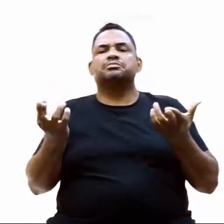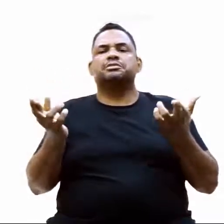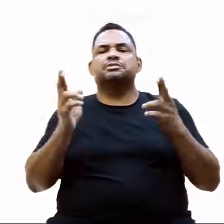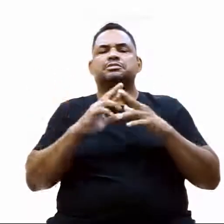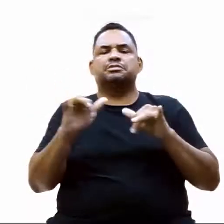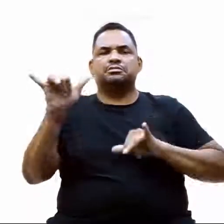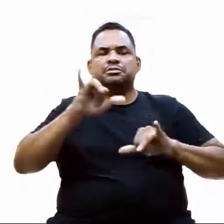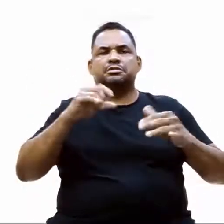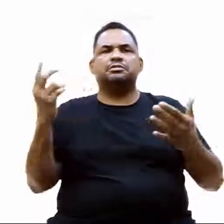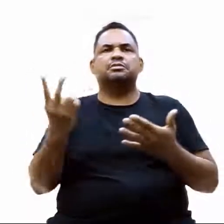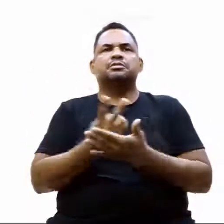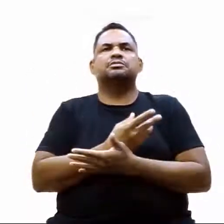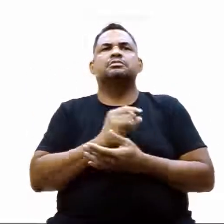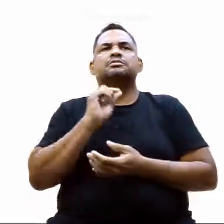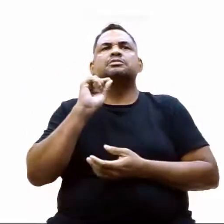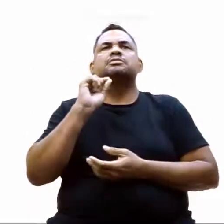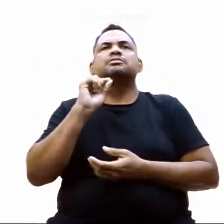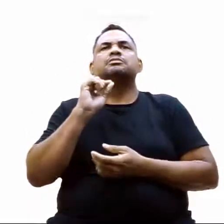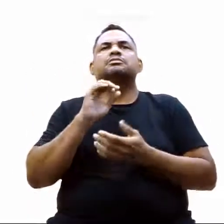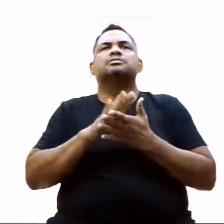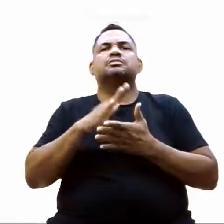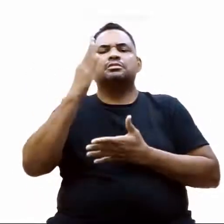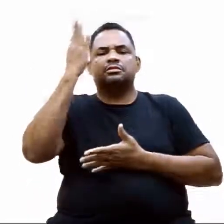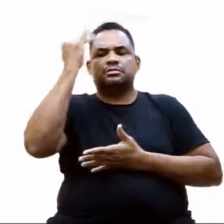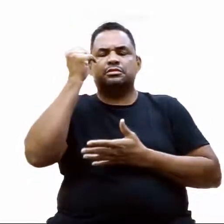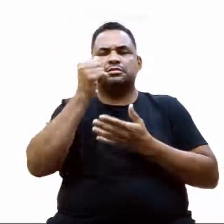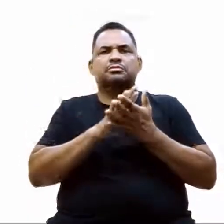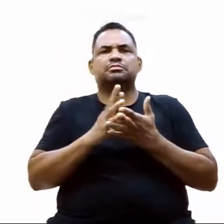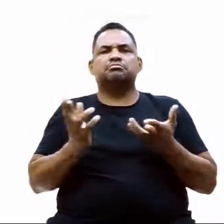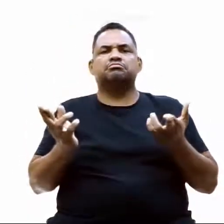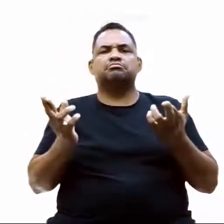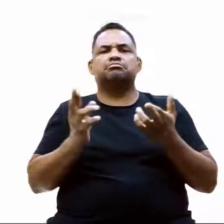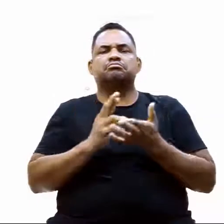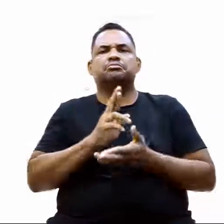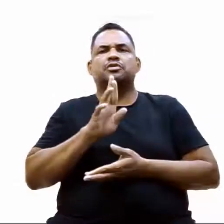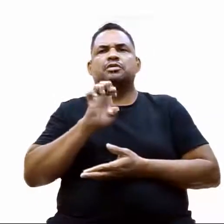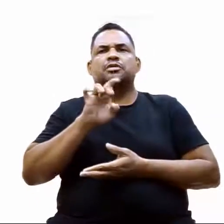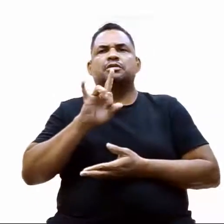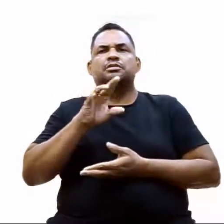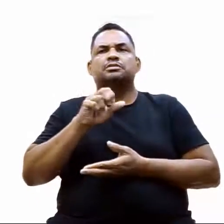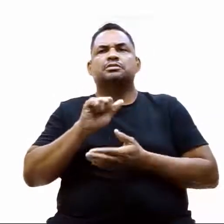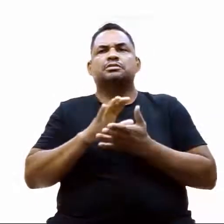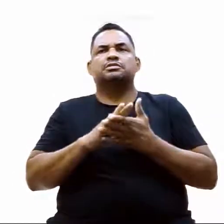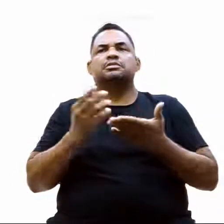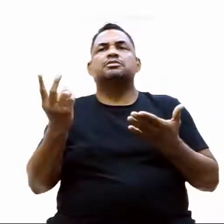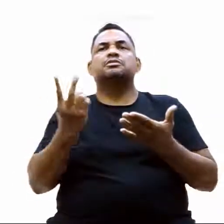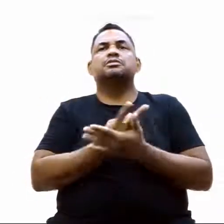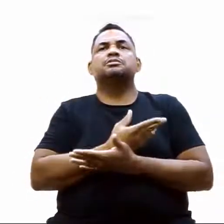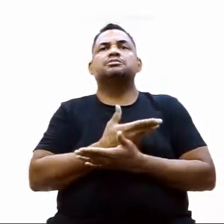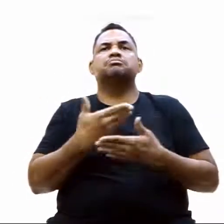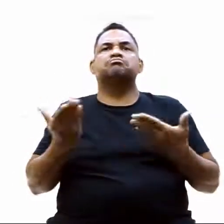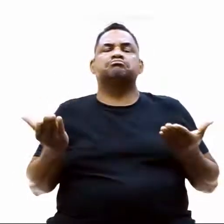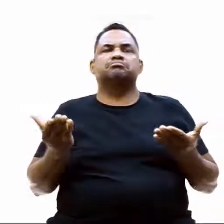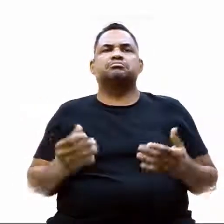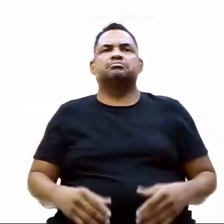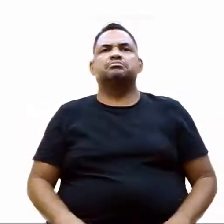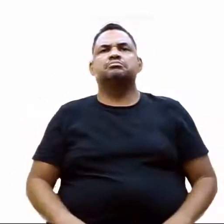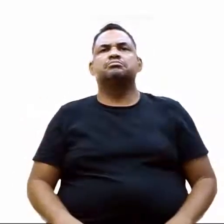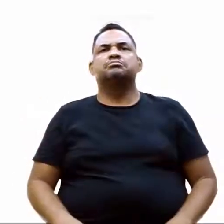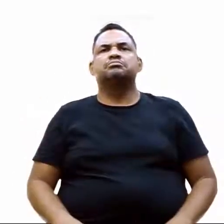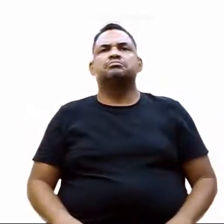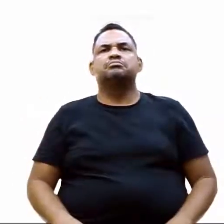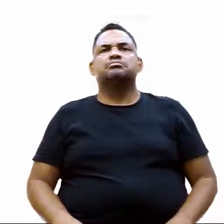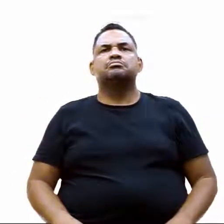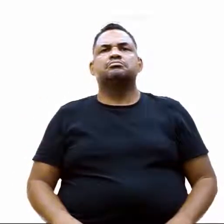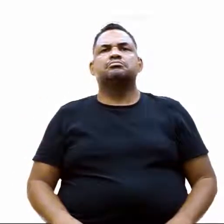agora? O que se sabe dos reagentes? Como é que fica? Não estou falando dos produtos, mas sim dos reagentes. Vamos